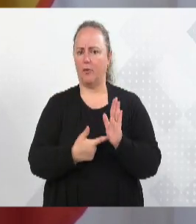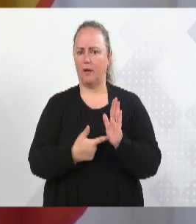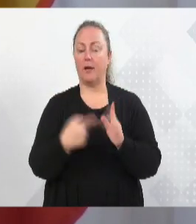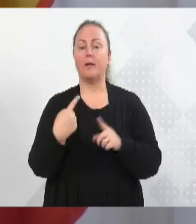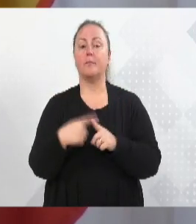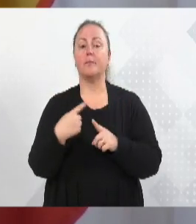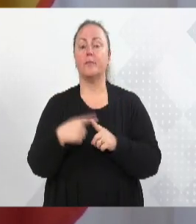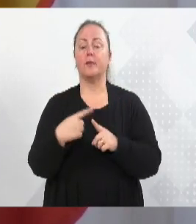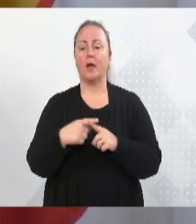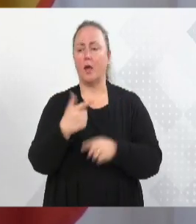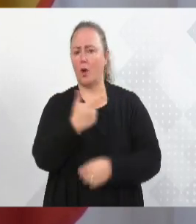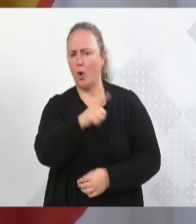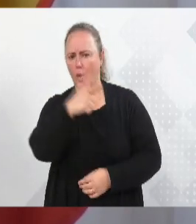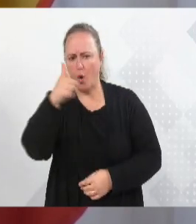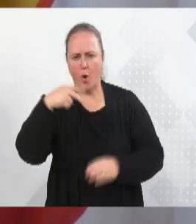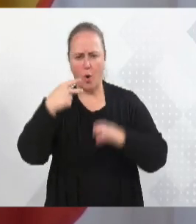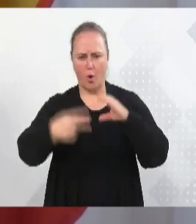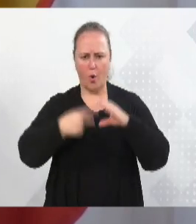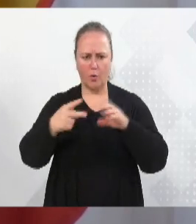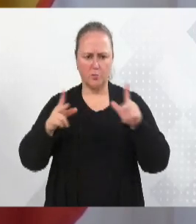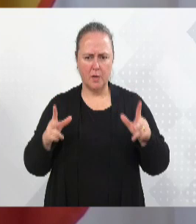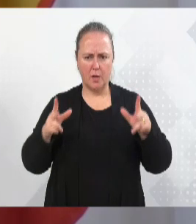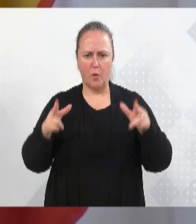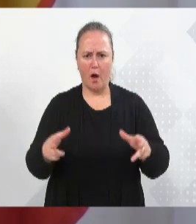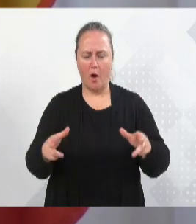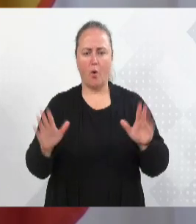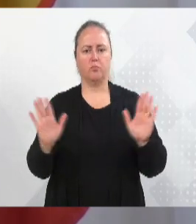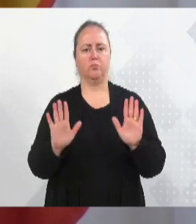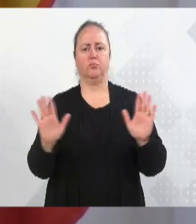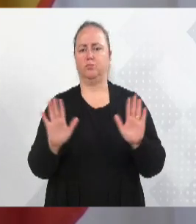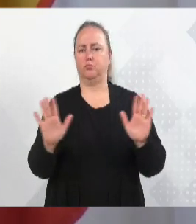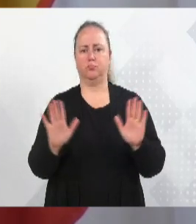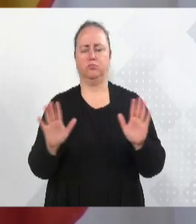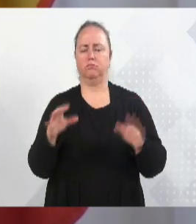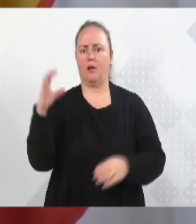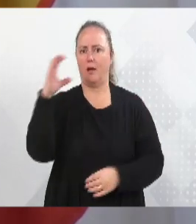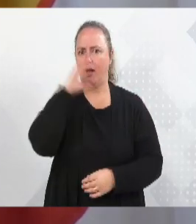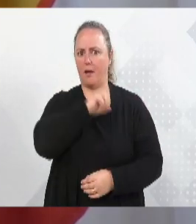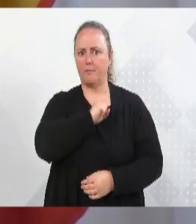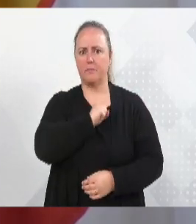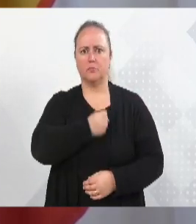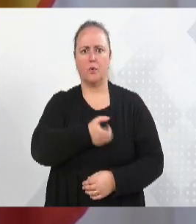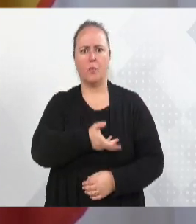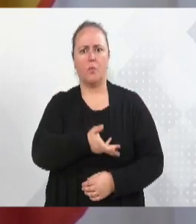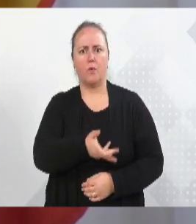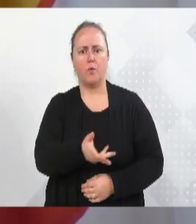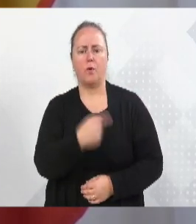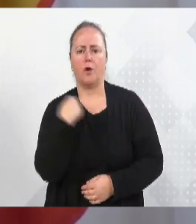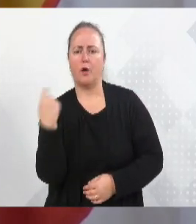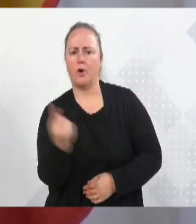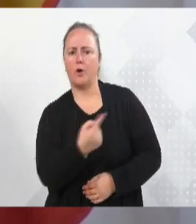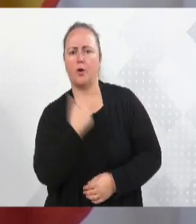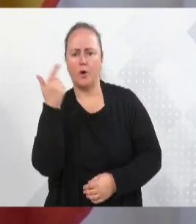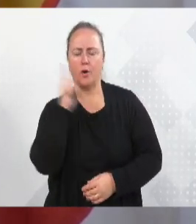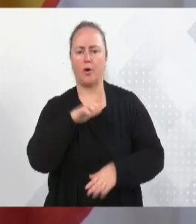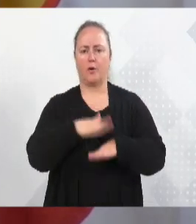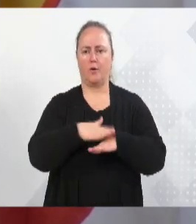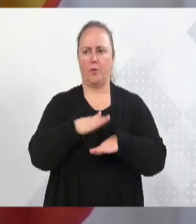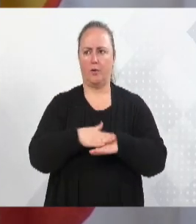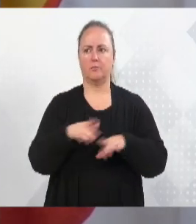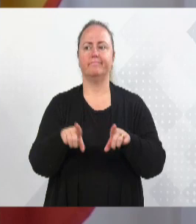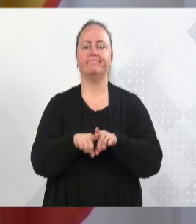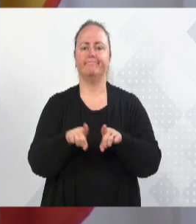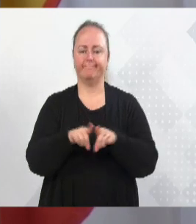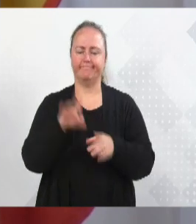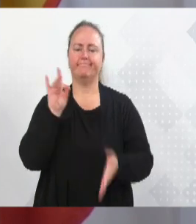casa legislativa municipal aconteceu o que aconteceu aqui em Blumenau, com tanta rapidez, agilidade que nós fizemos, e também mencionar